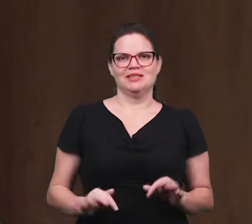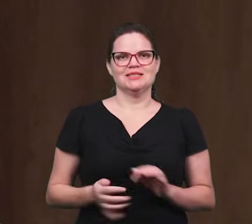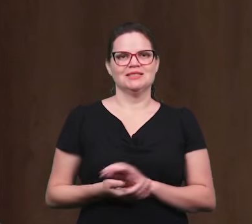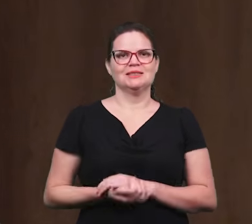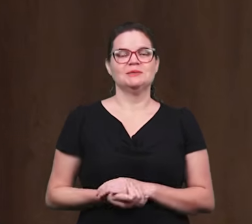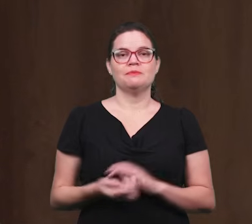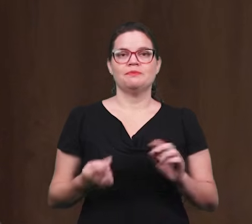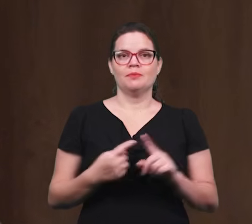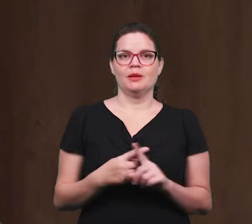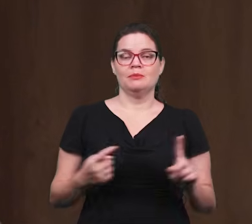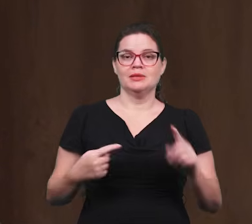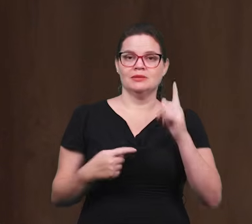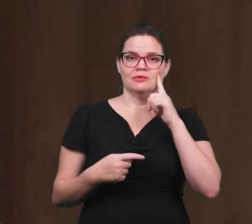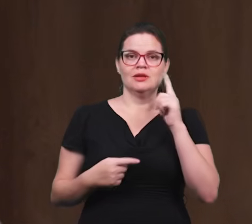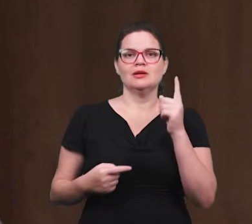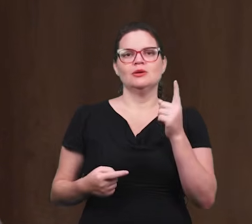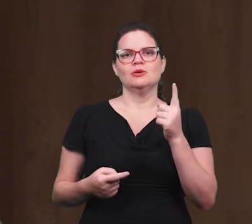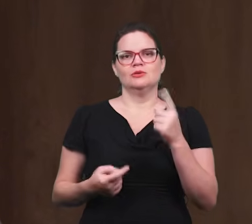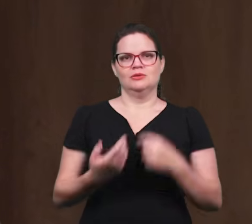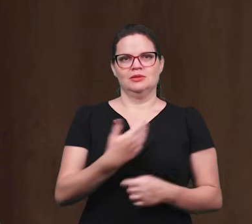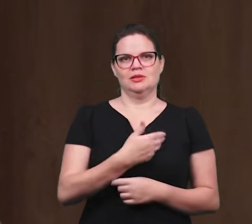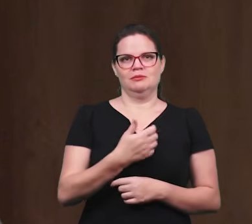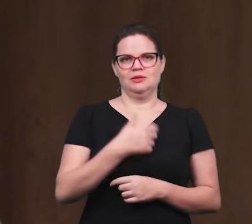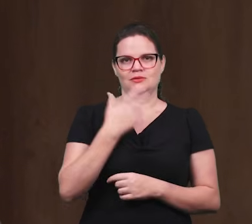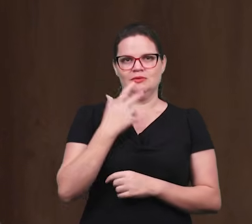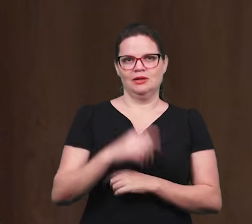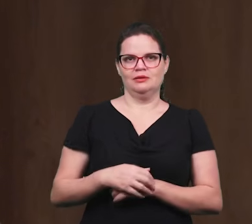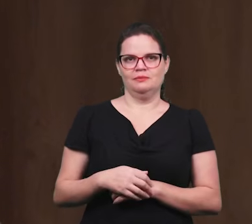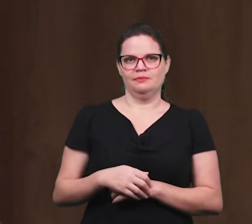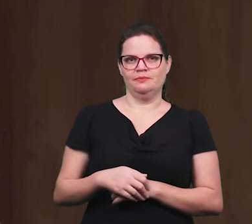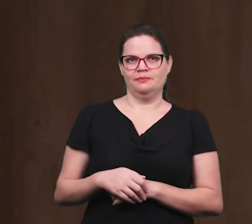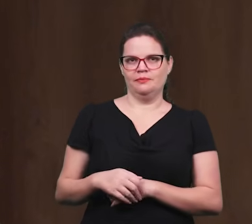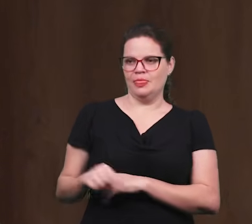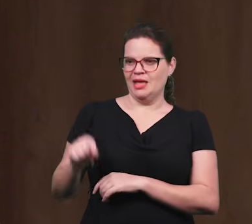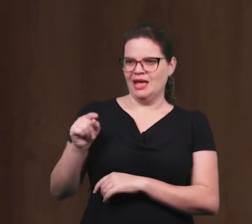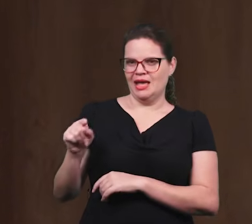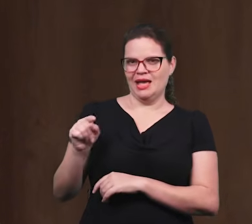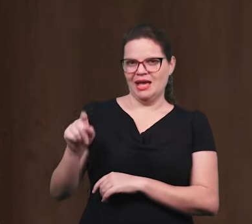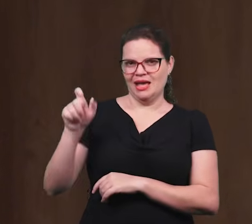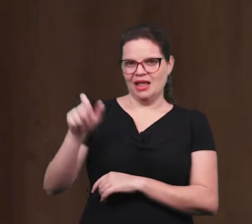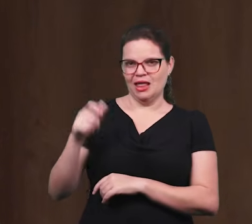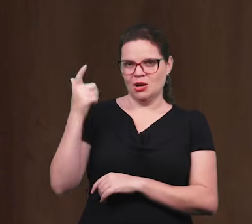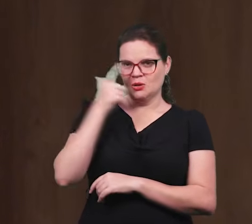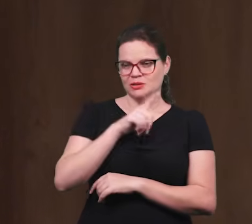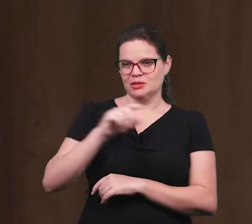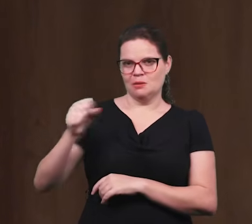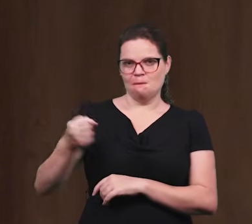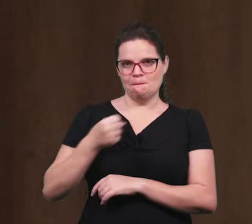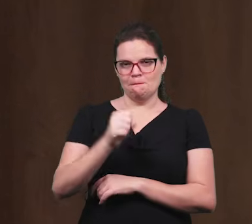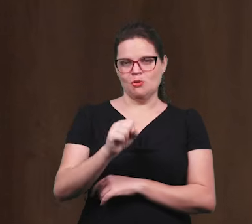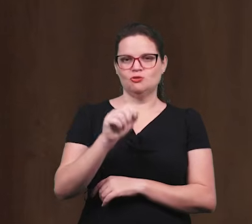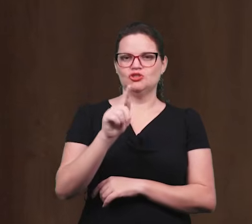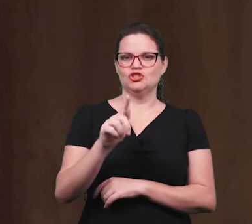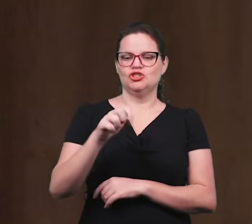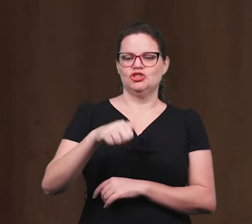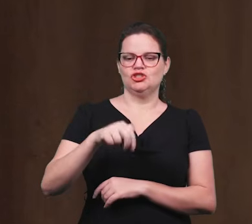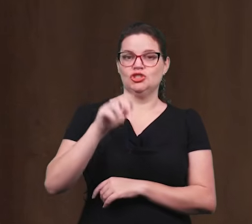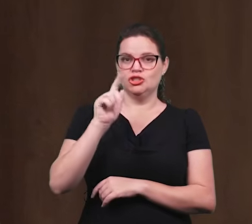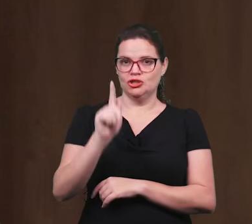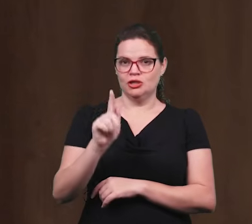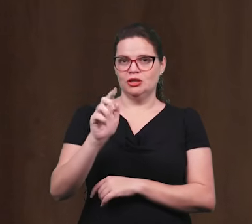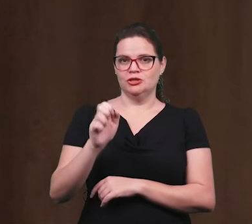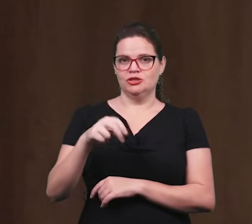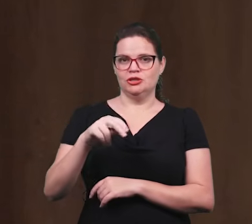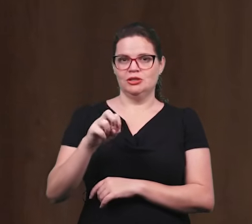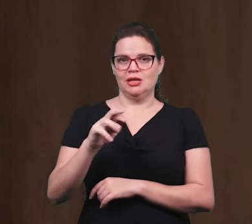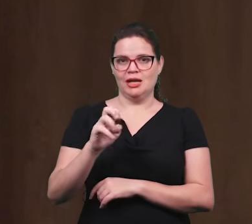os colegas que a conhecem dizem, olha, ela não chegou a general porque ela é mulher, não. Ela chegou a general porque ela é competente. Muito bom.